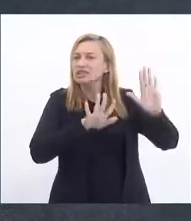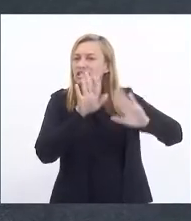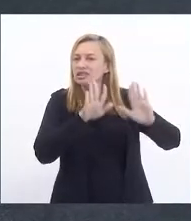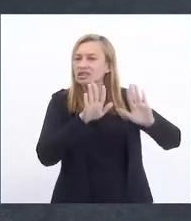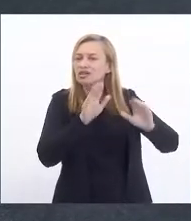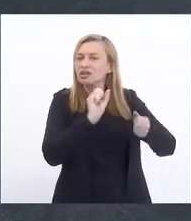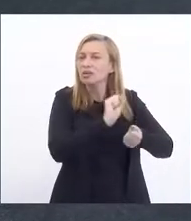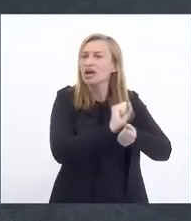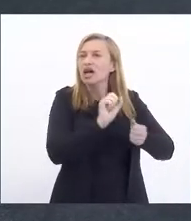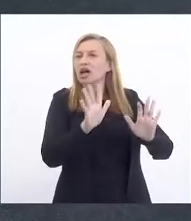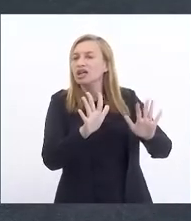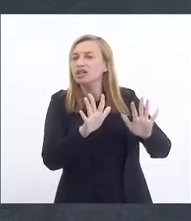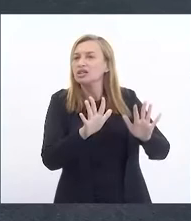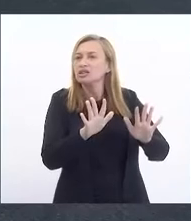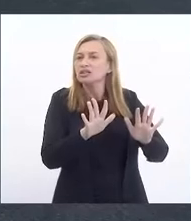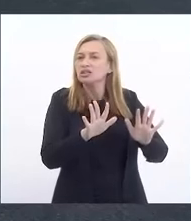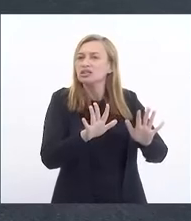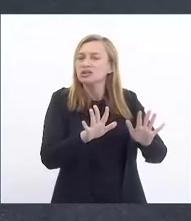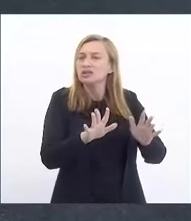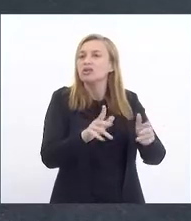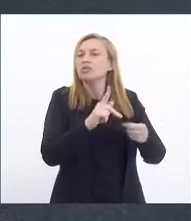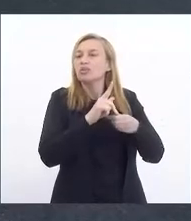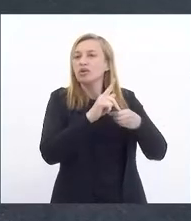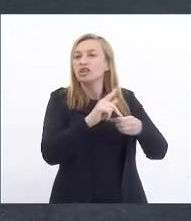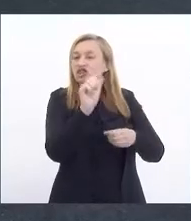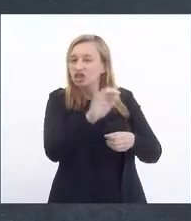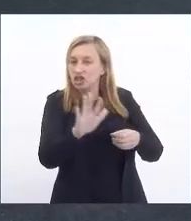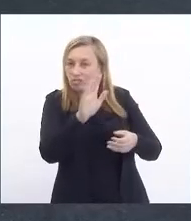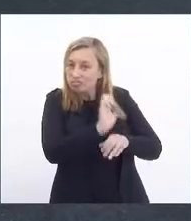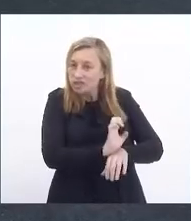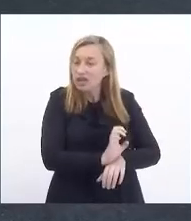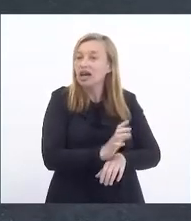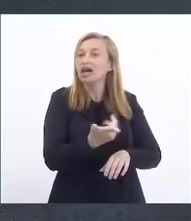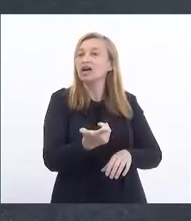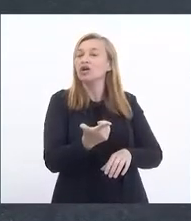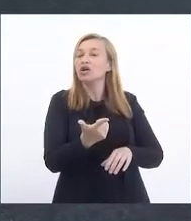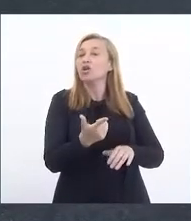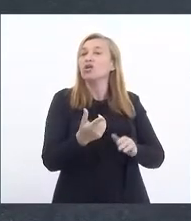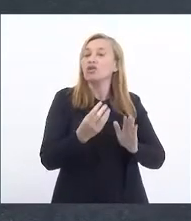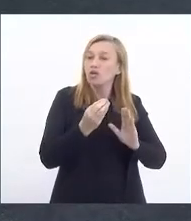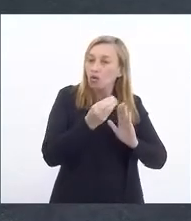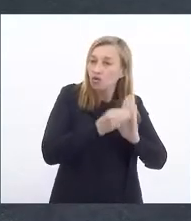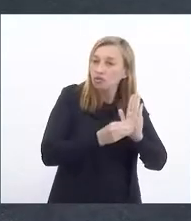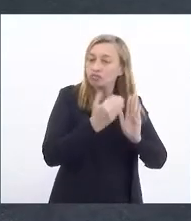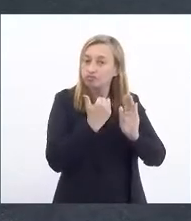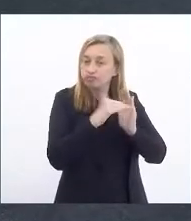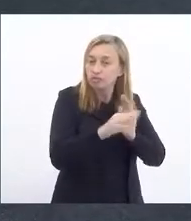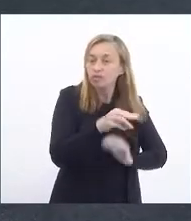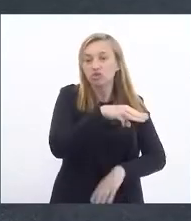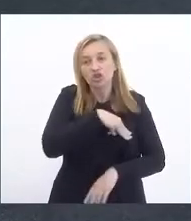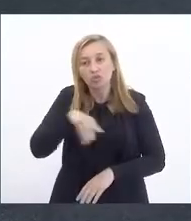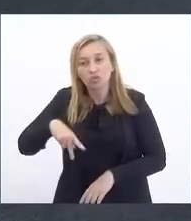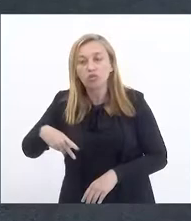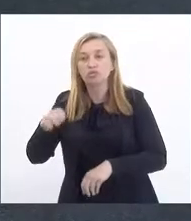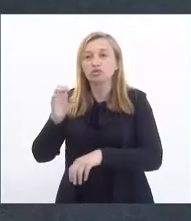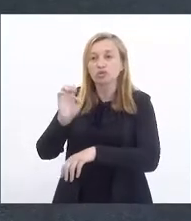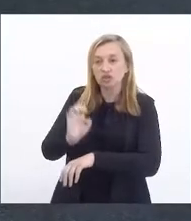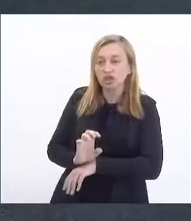firmados com anuência da procuradoria geral de estado oficiei ao ministério público do estado